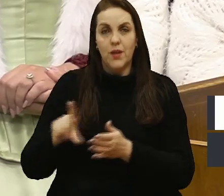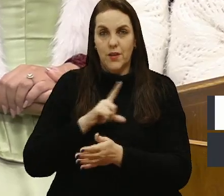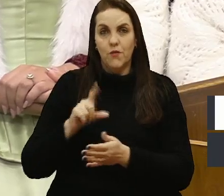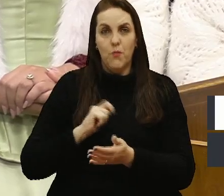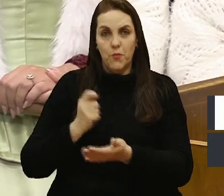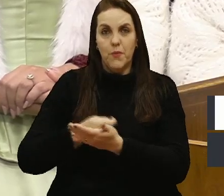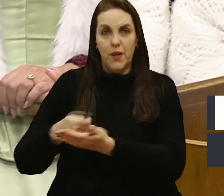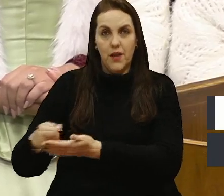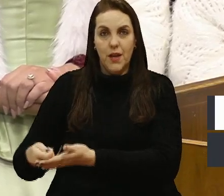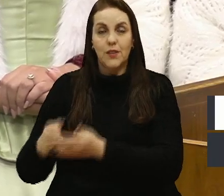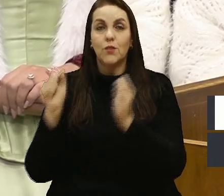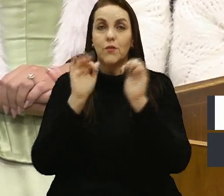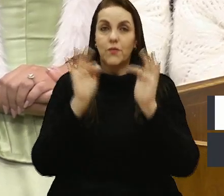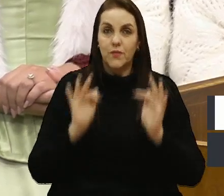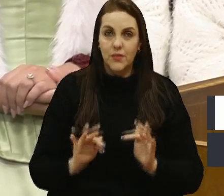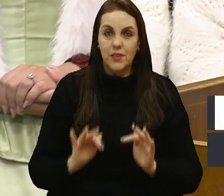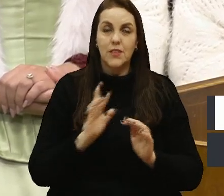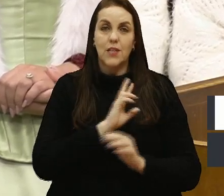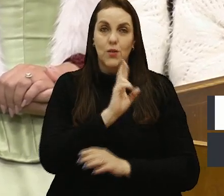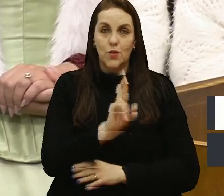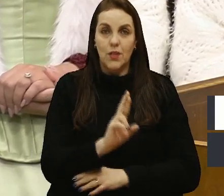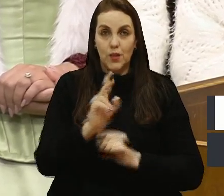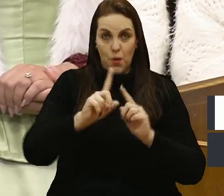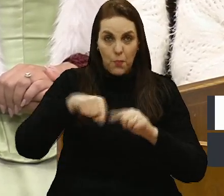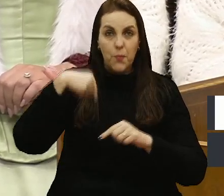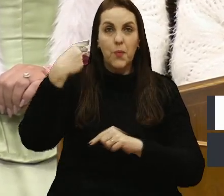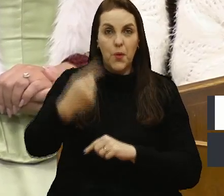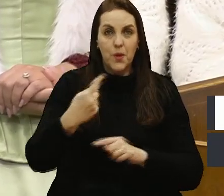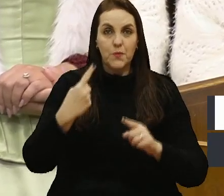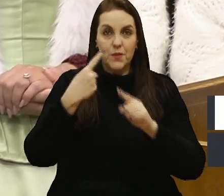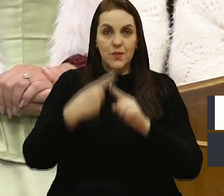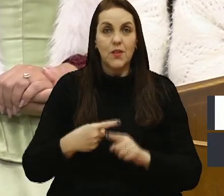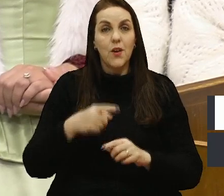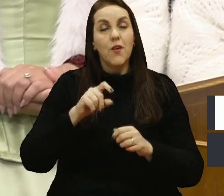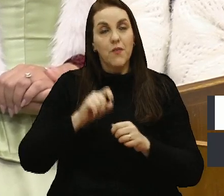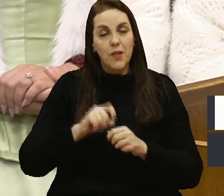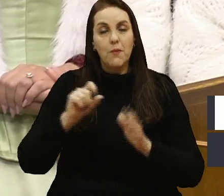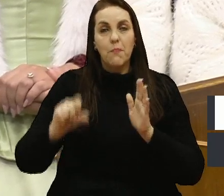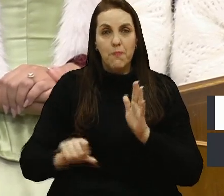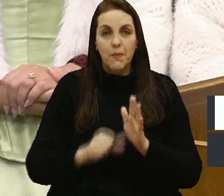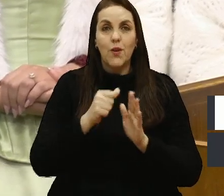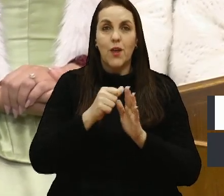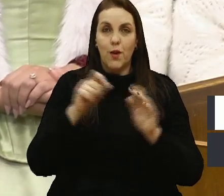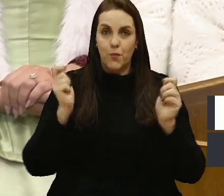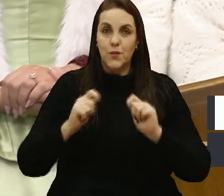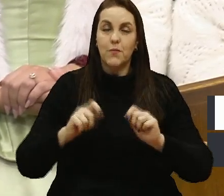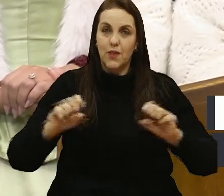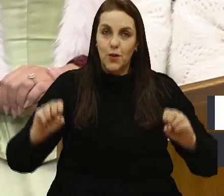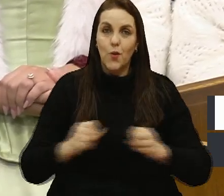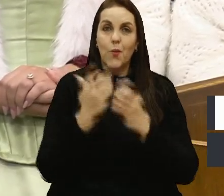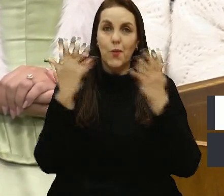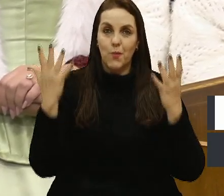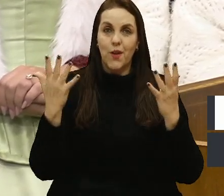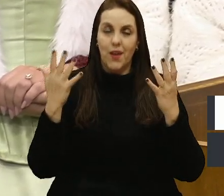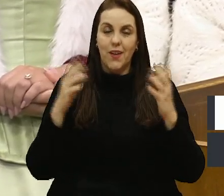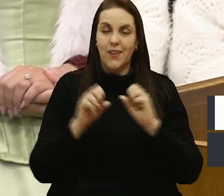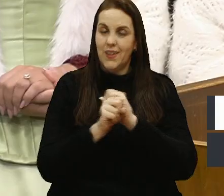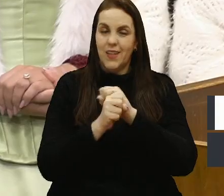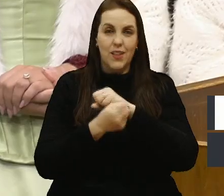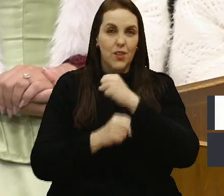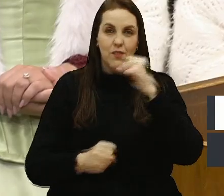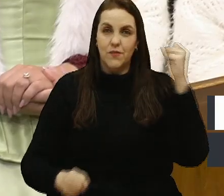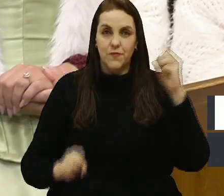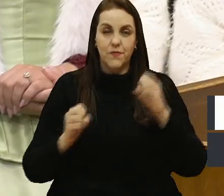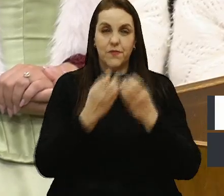muito felizes com o resultado, que na próxima edição tenham melhorias, que a gente possa comemorar essa grandiosidade que é a Festa da Uva